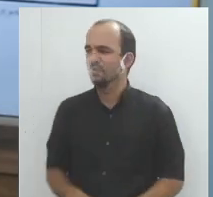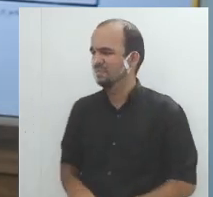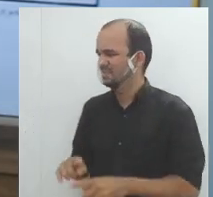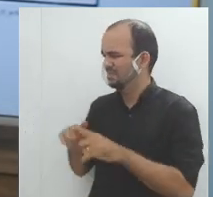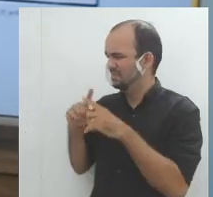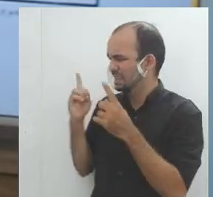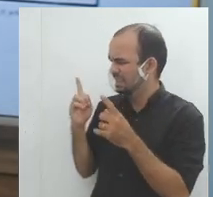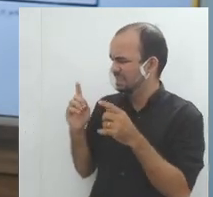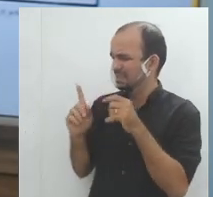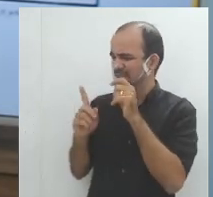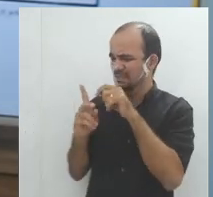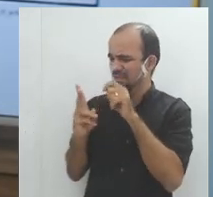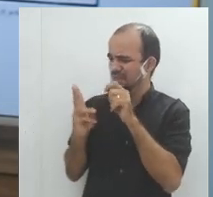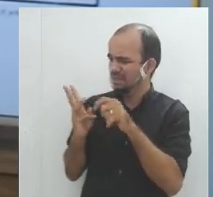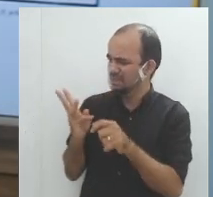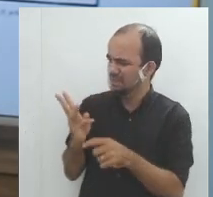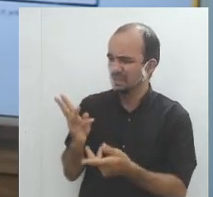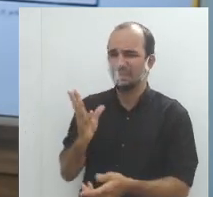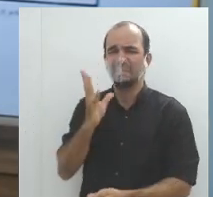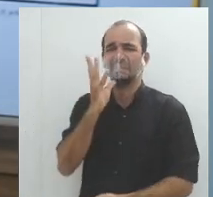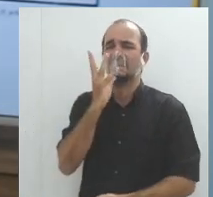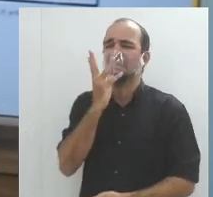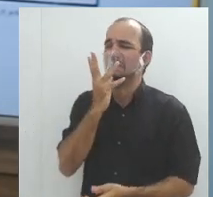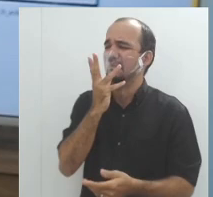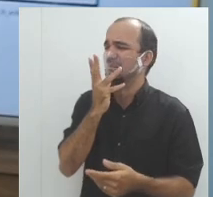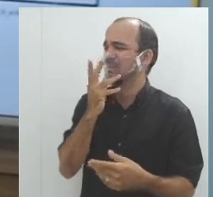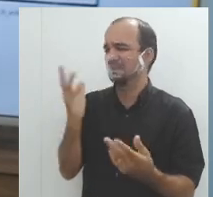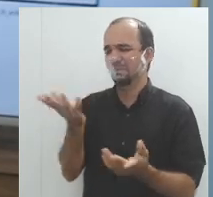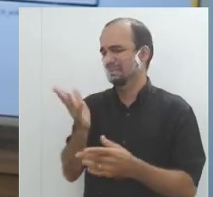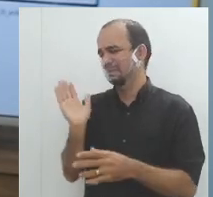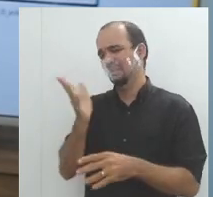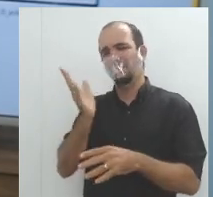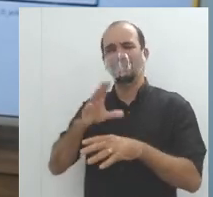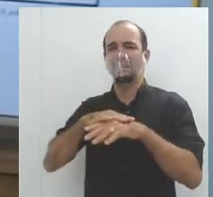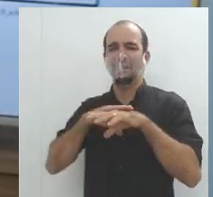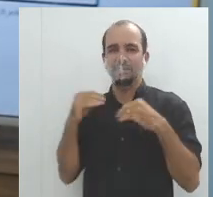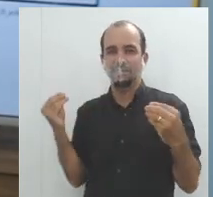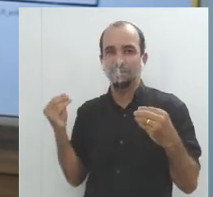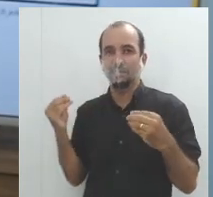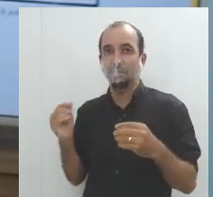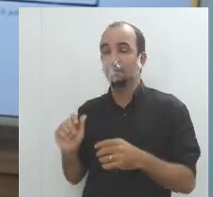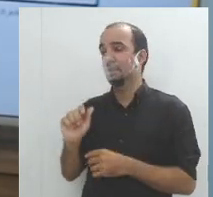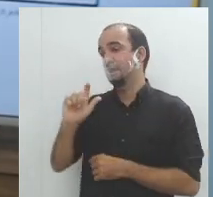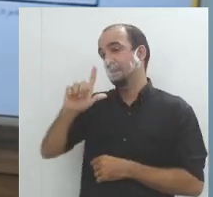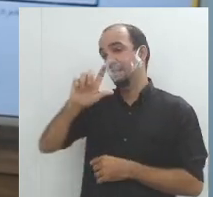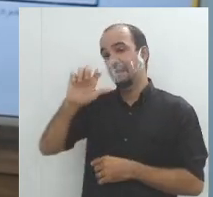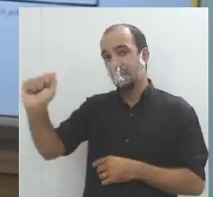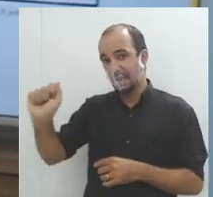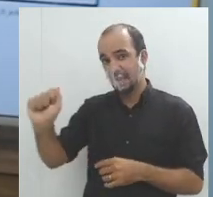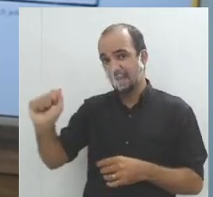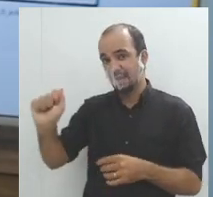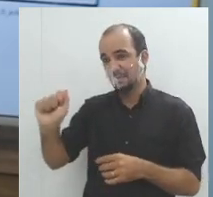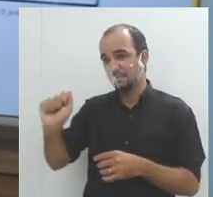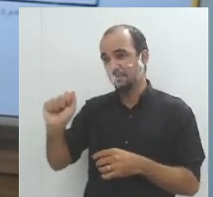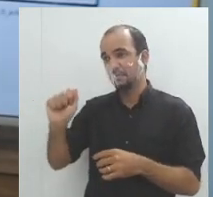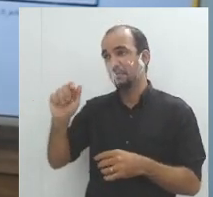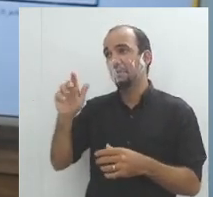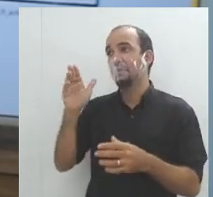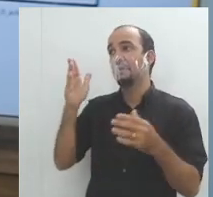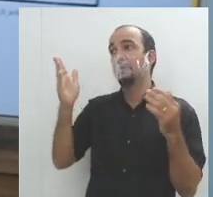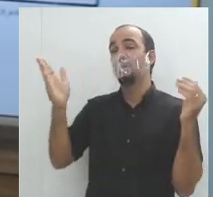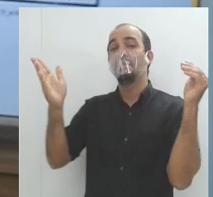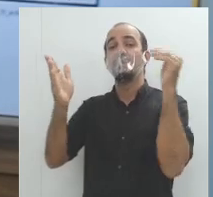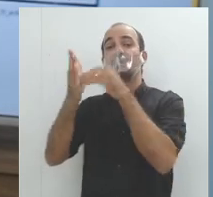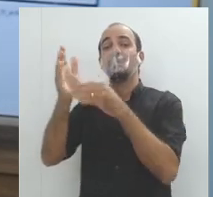especificamente é lugar, tá certo? Então, é isso que eu queria realmente que você percebesse, que é